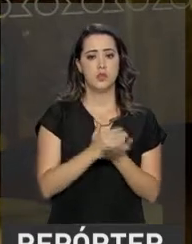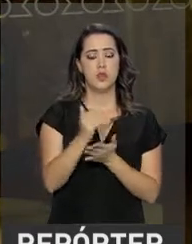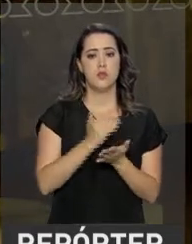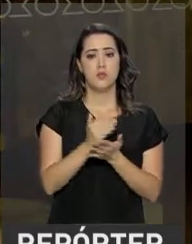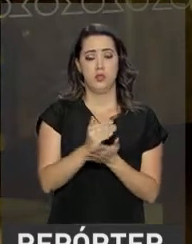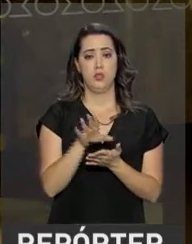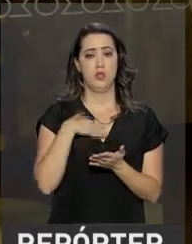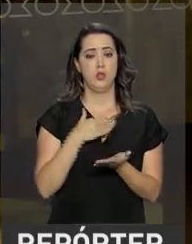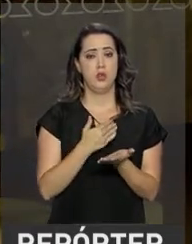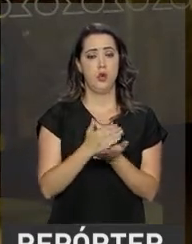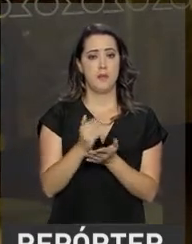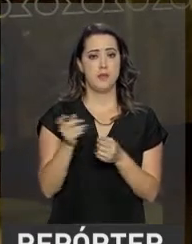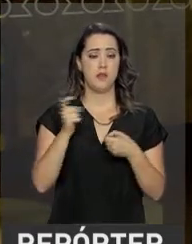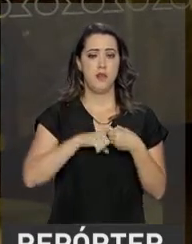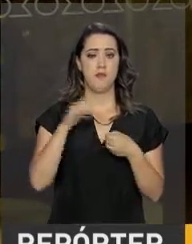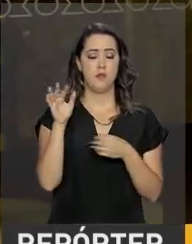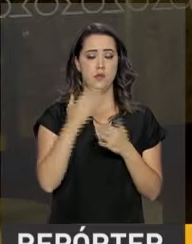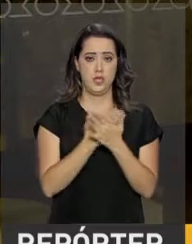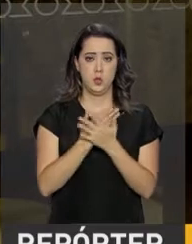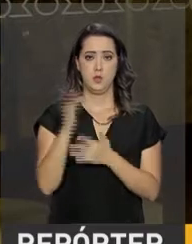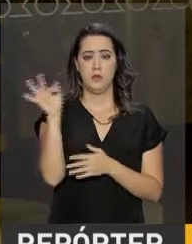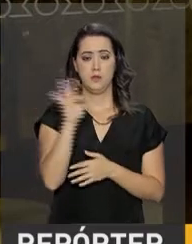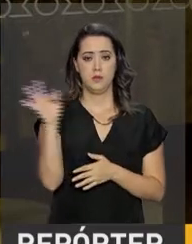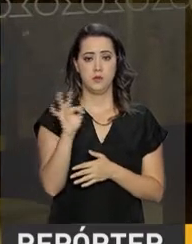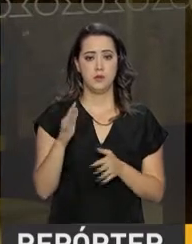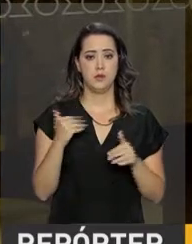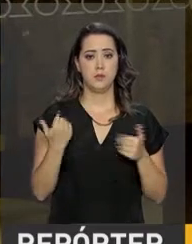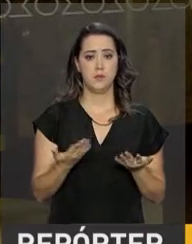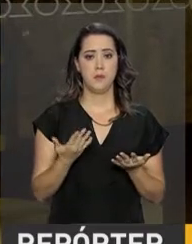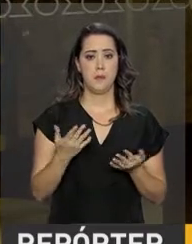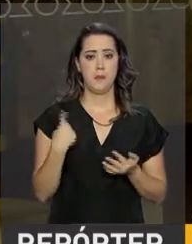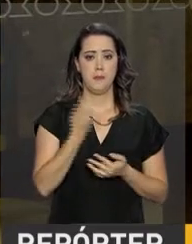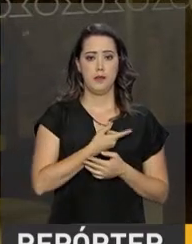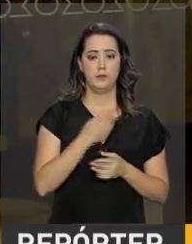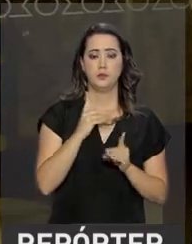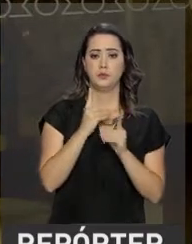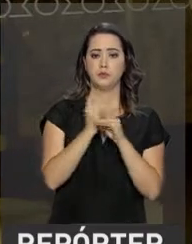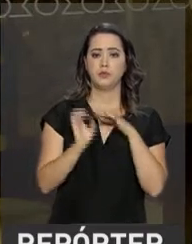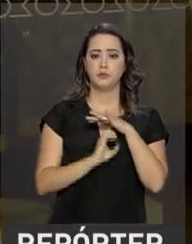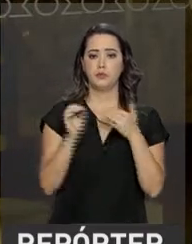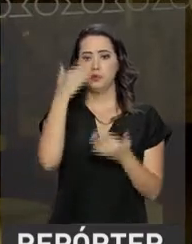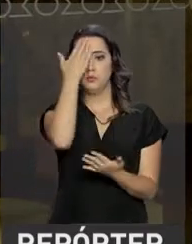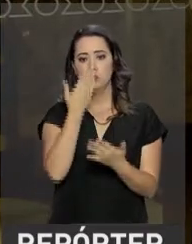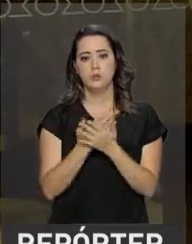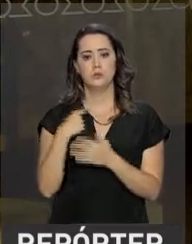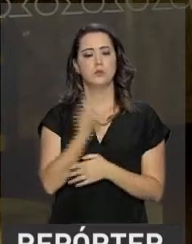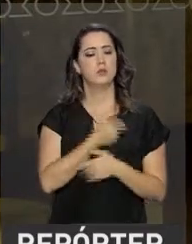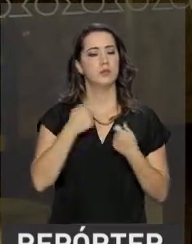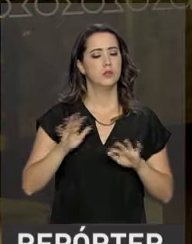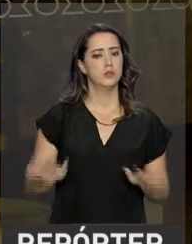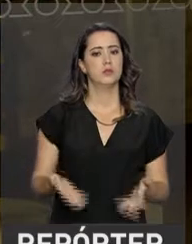na faculdade para recomeçar meus estudos, que eu não concluí ainda. E assim, quando a gente encontra uma empresa que acredita na gente, a gente